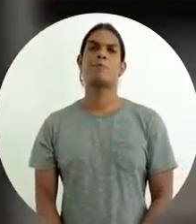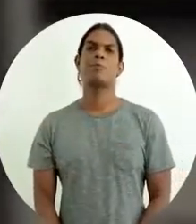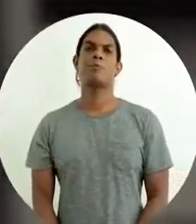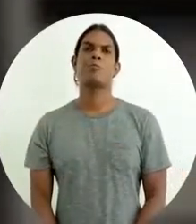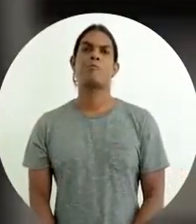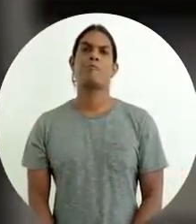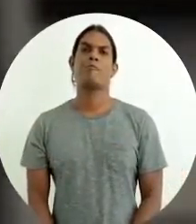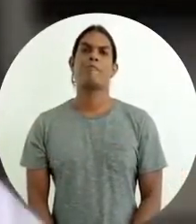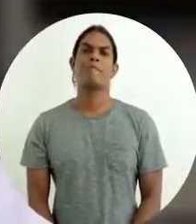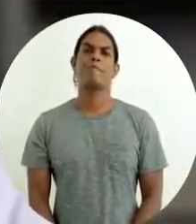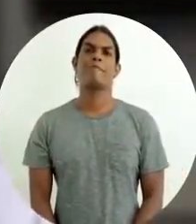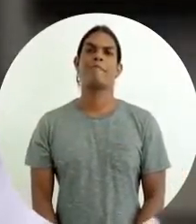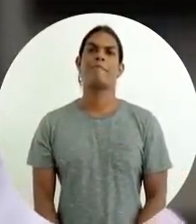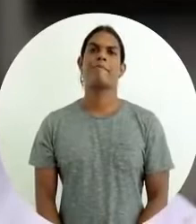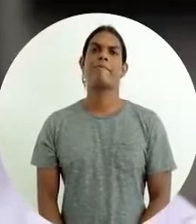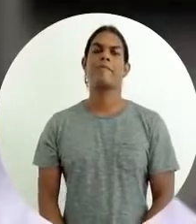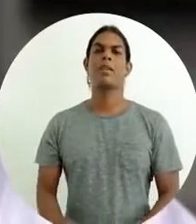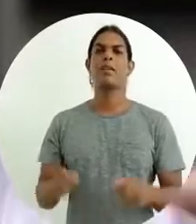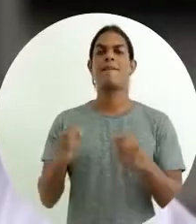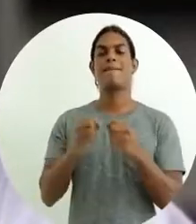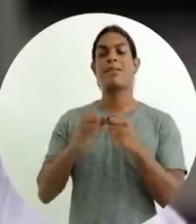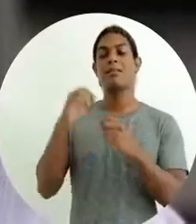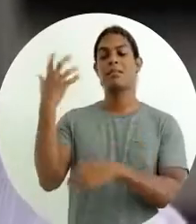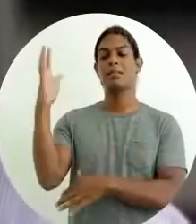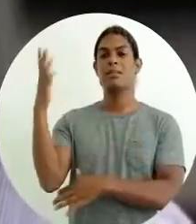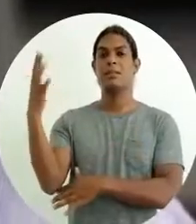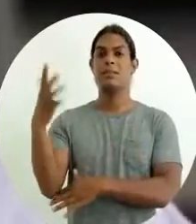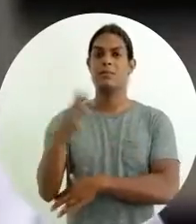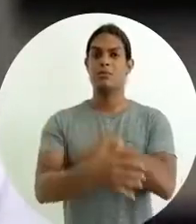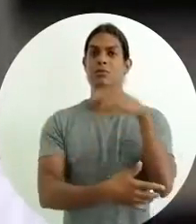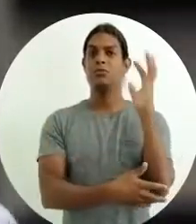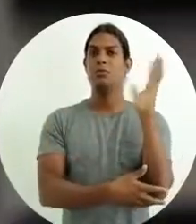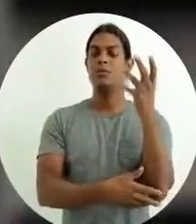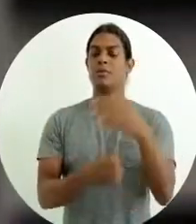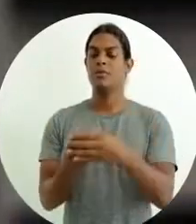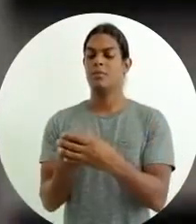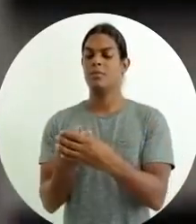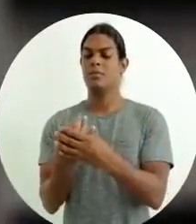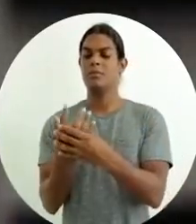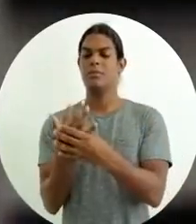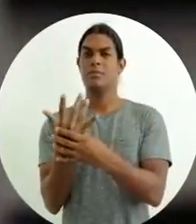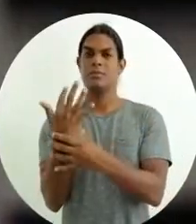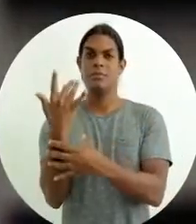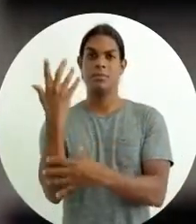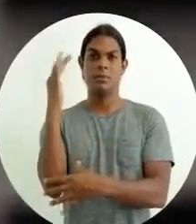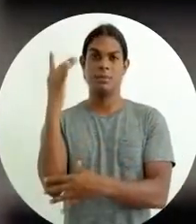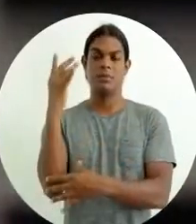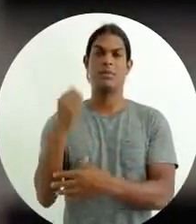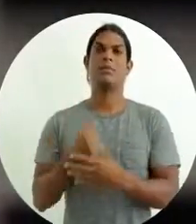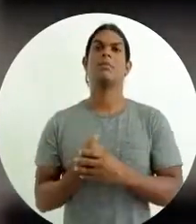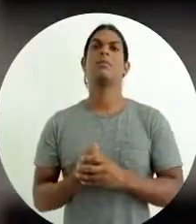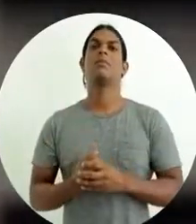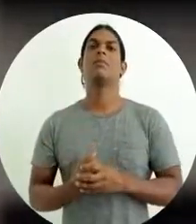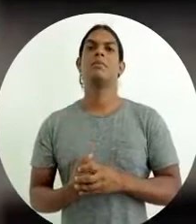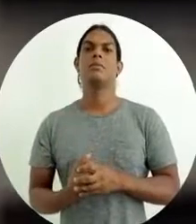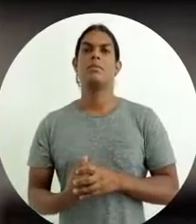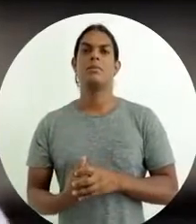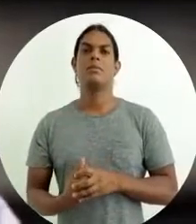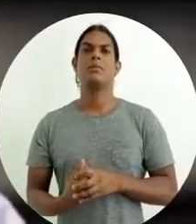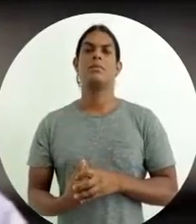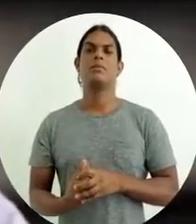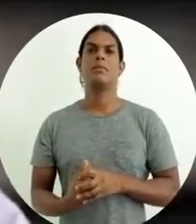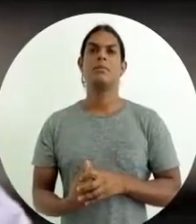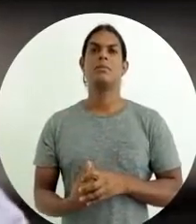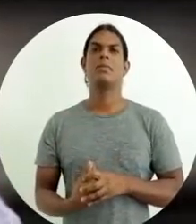Ora, cultivar é fazer a natureza produzir. Cultivar é extrair da natureza o mais do que